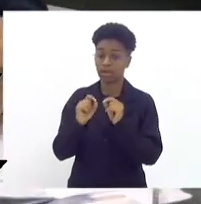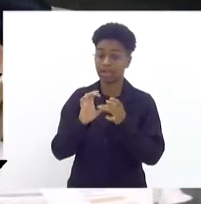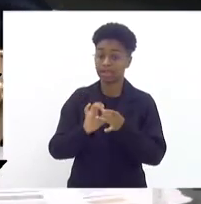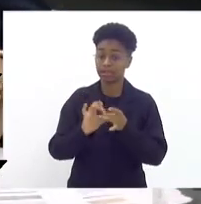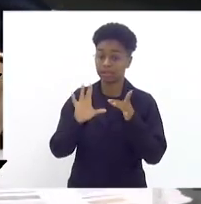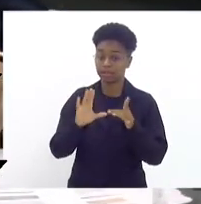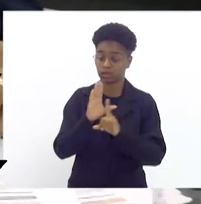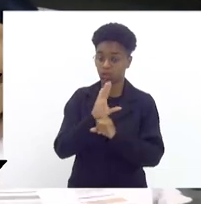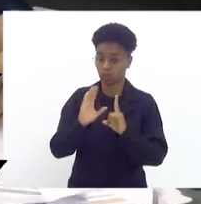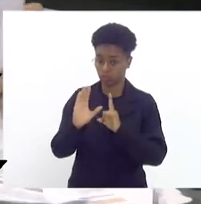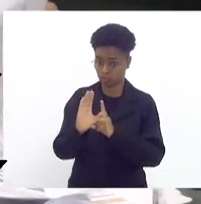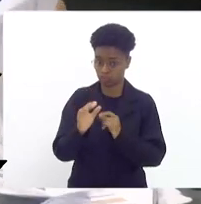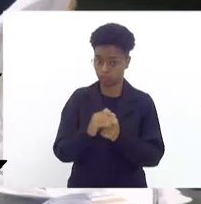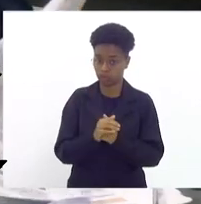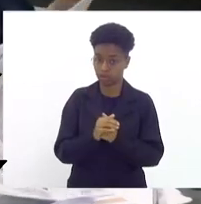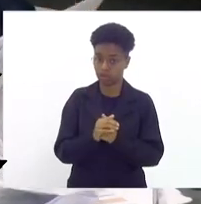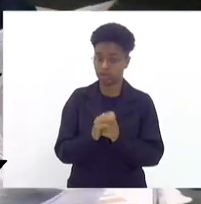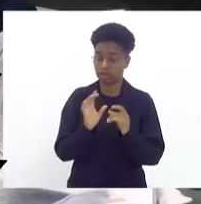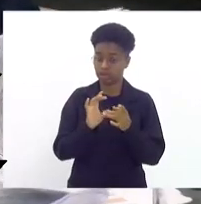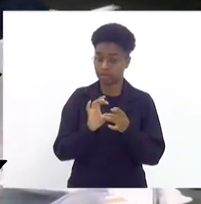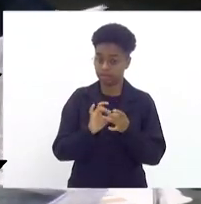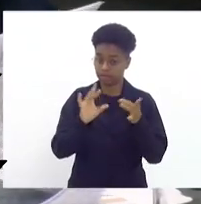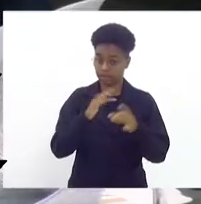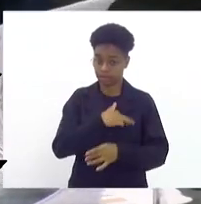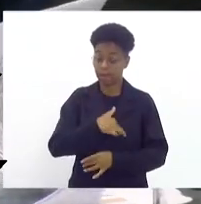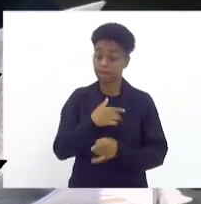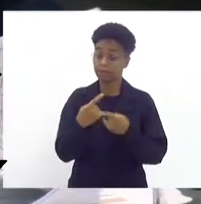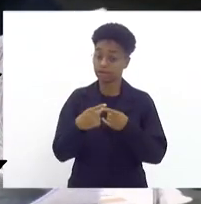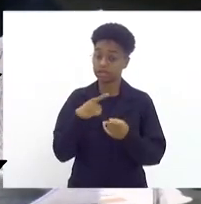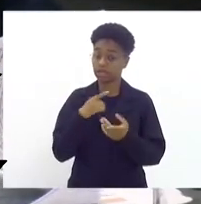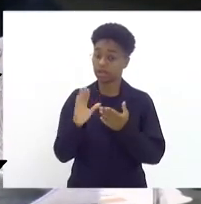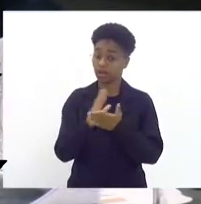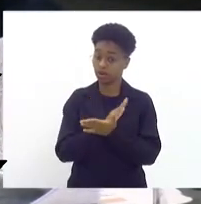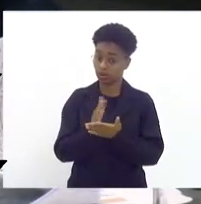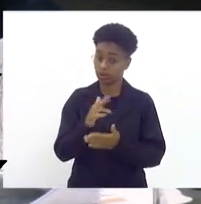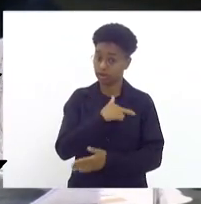culto. Porque existem religiões que,